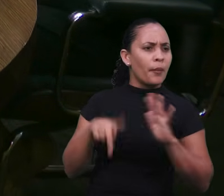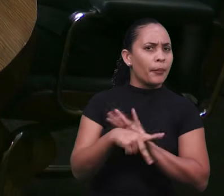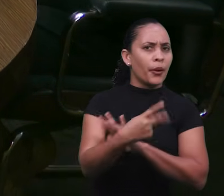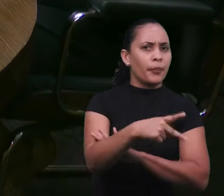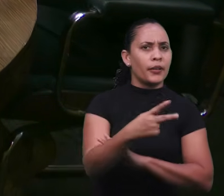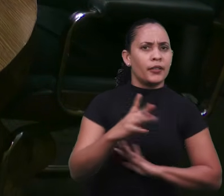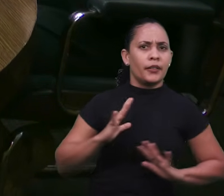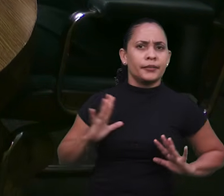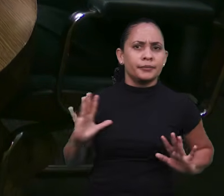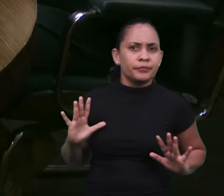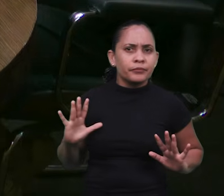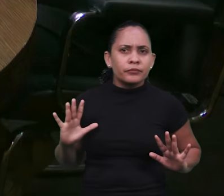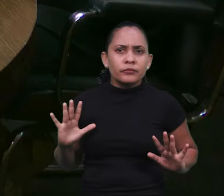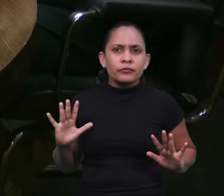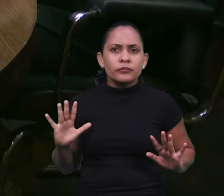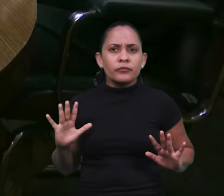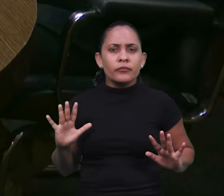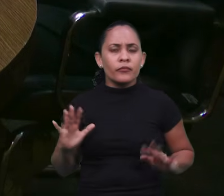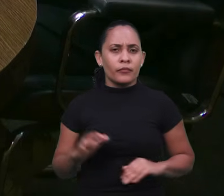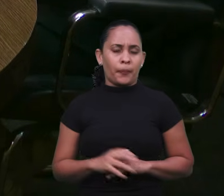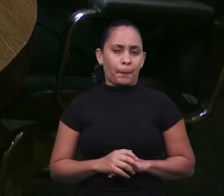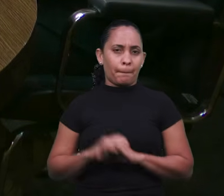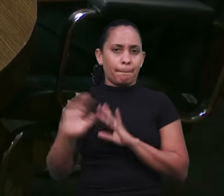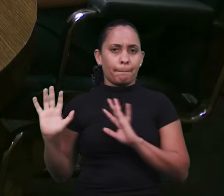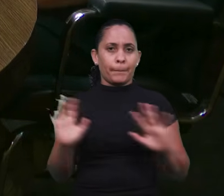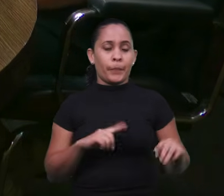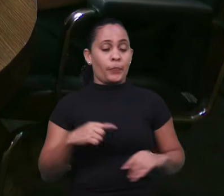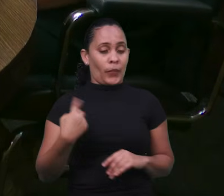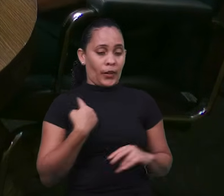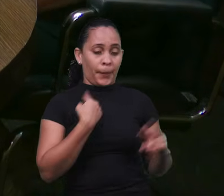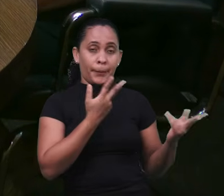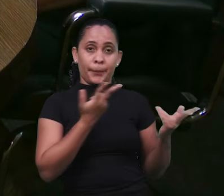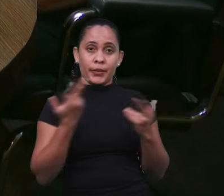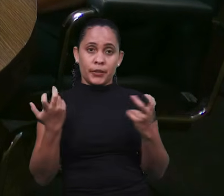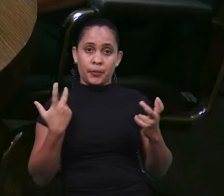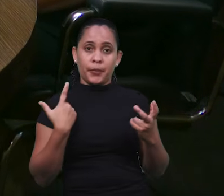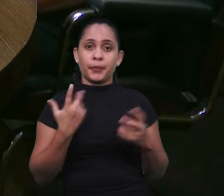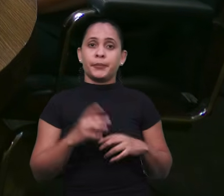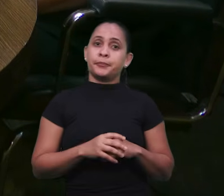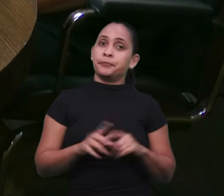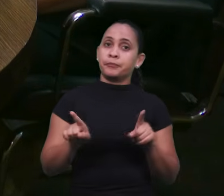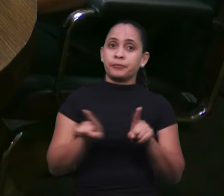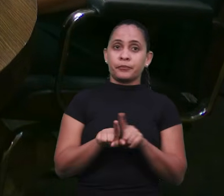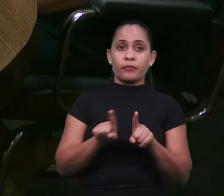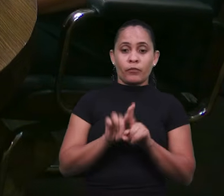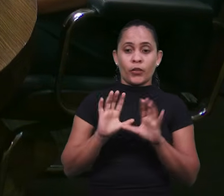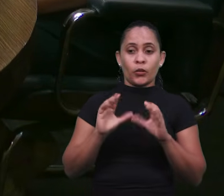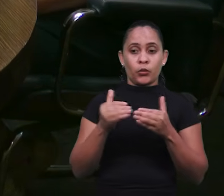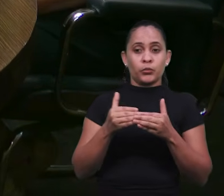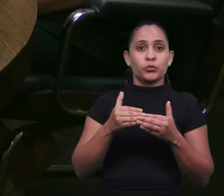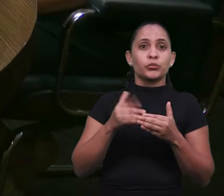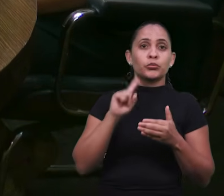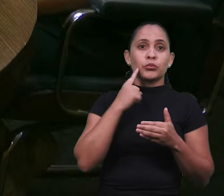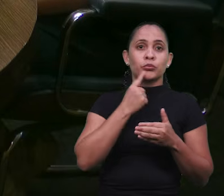cultura deles, a qual eles falam. Assim também é com a língua de sinais. Isso a gente vê muito dentro da comunidade até ouvinte. Exemplo, eu vou mudar para os Estados Unidos.